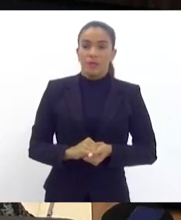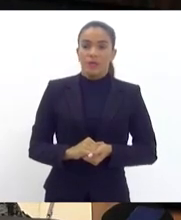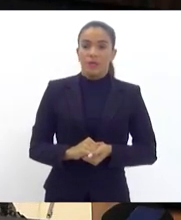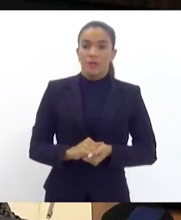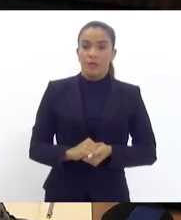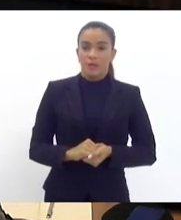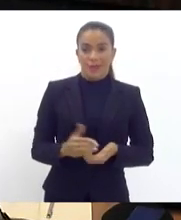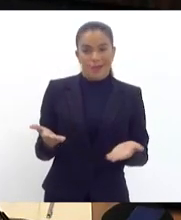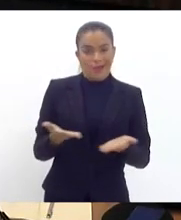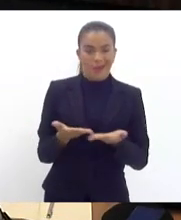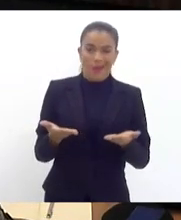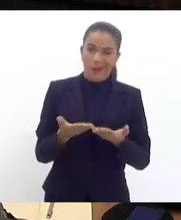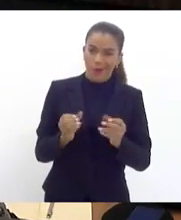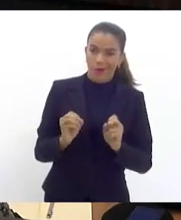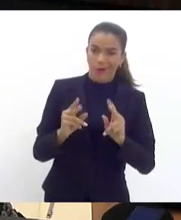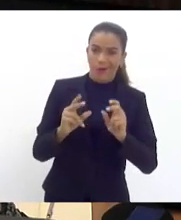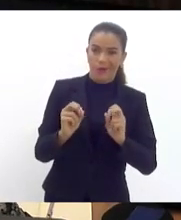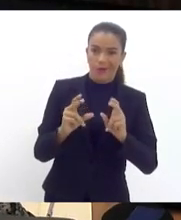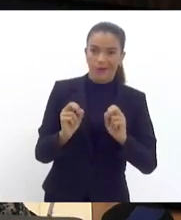agora